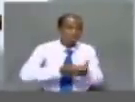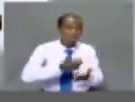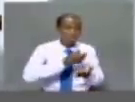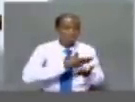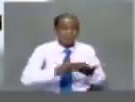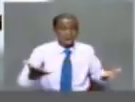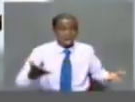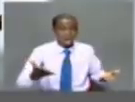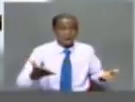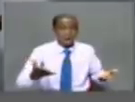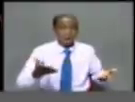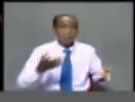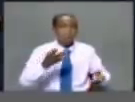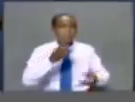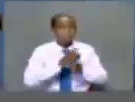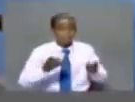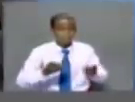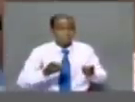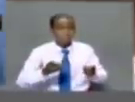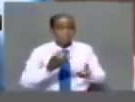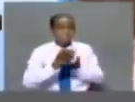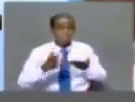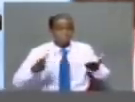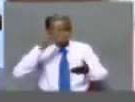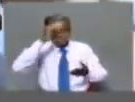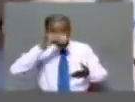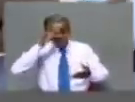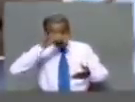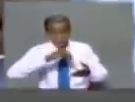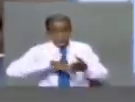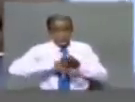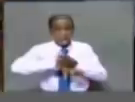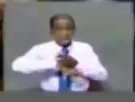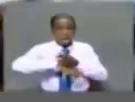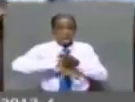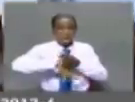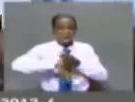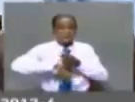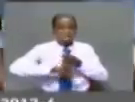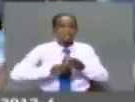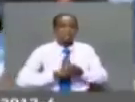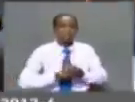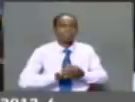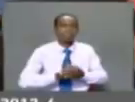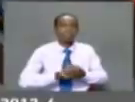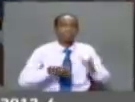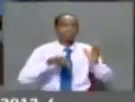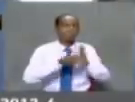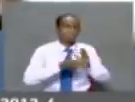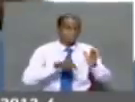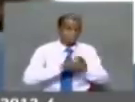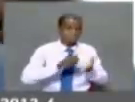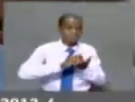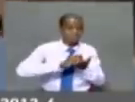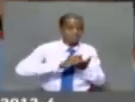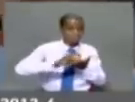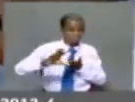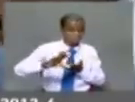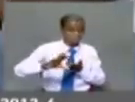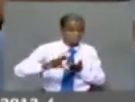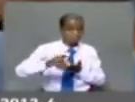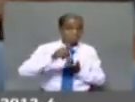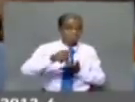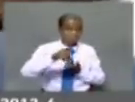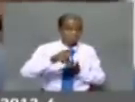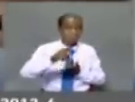para vários interesses privados. Tudo começou com um pedido de autorização endereçado ao então Presidente da